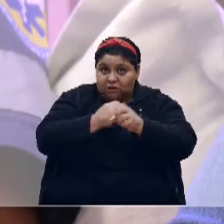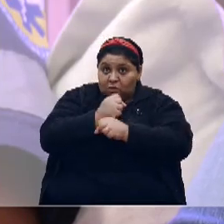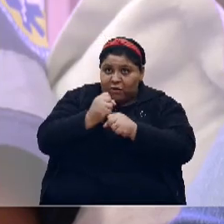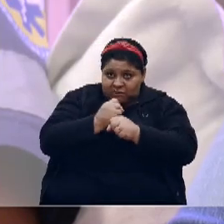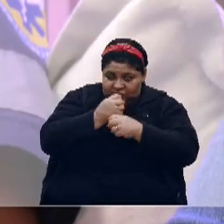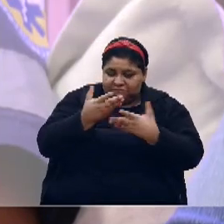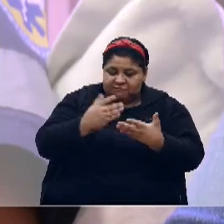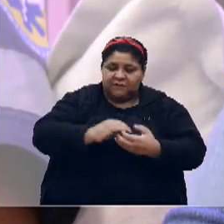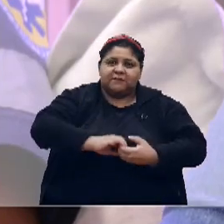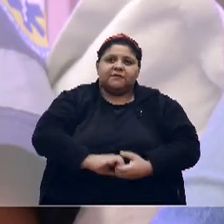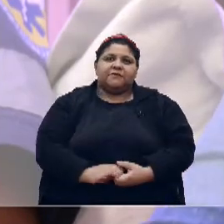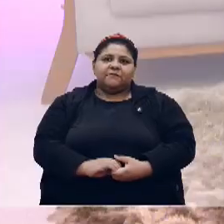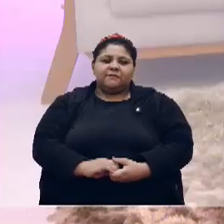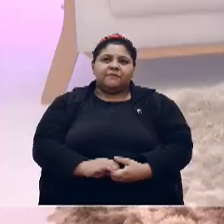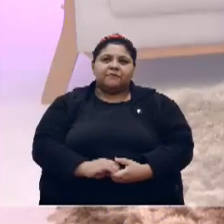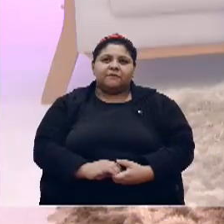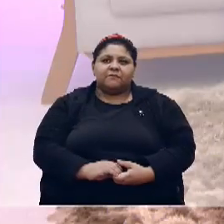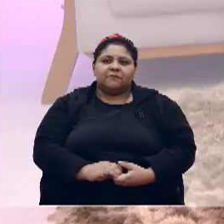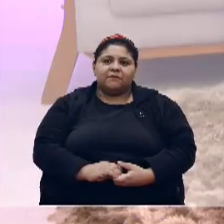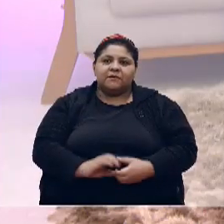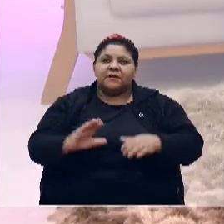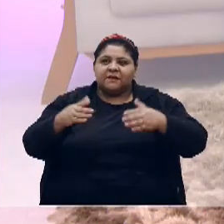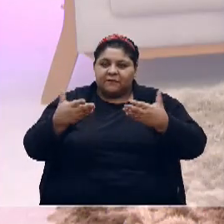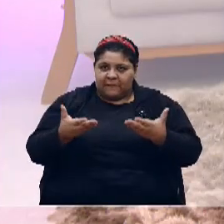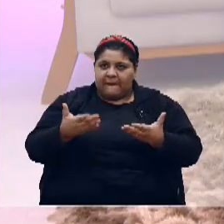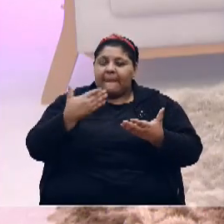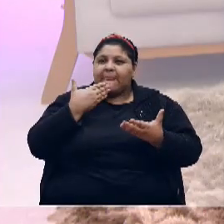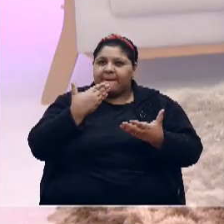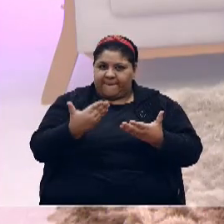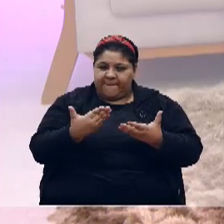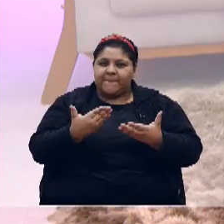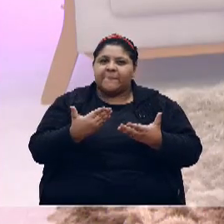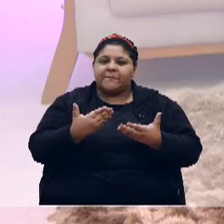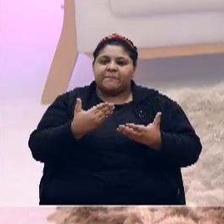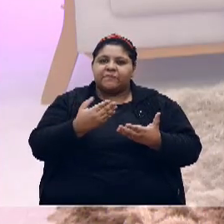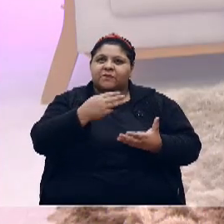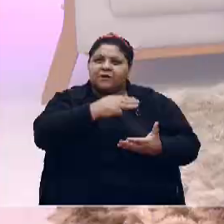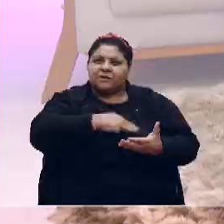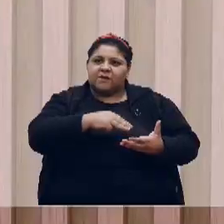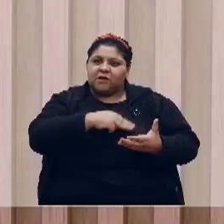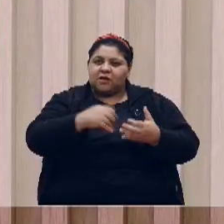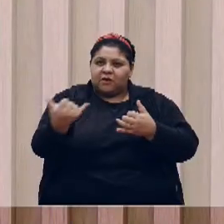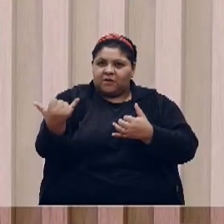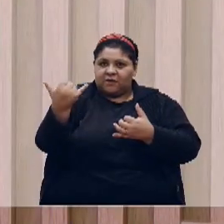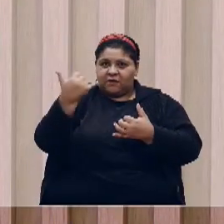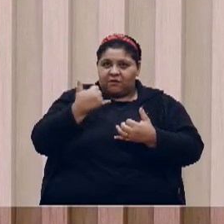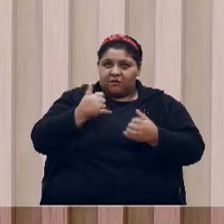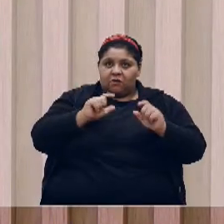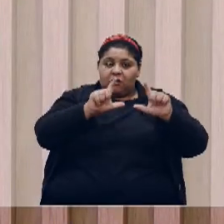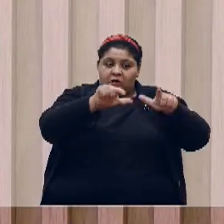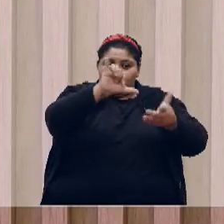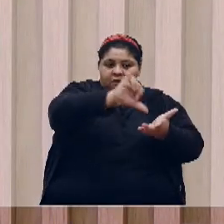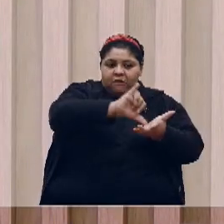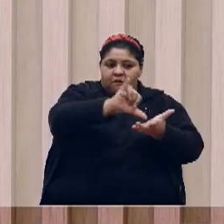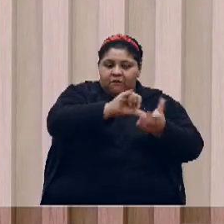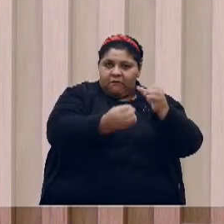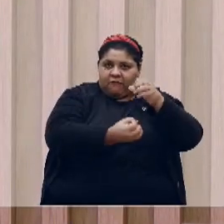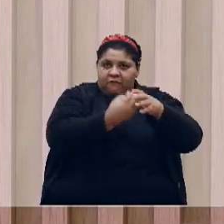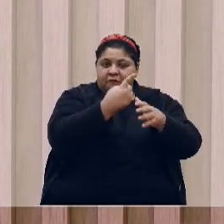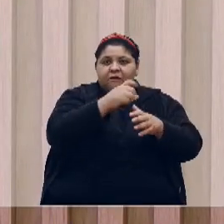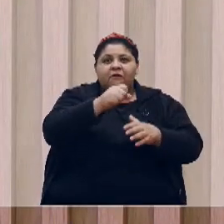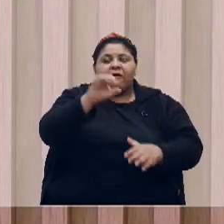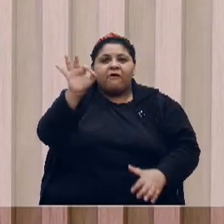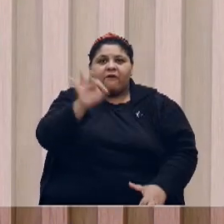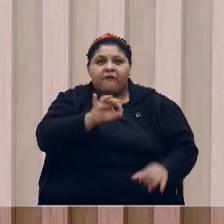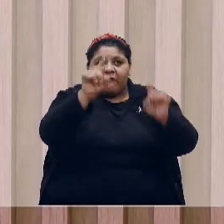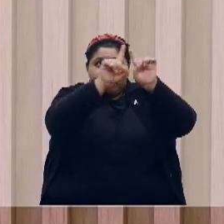anos, Então o pessoal da comunicação lá da Marco Polo nos passou que do centro de fabricação, 18% do